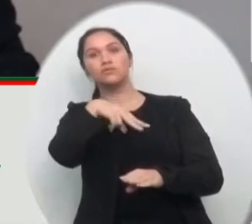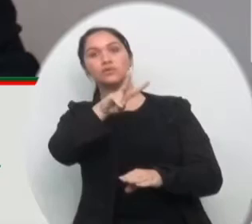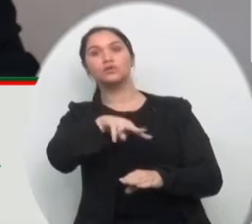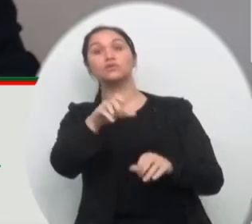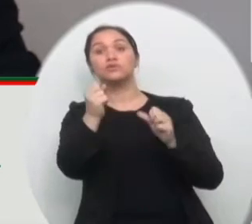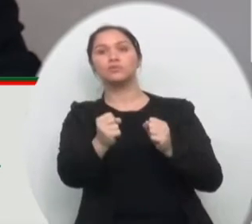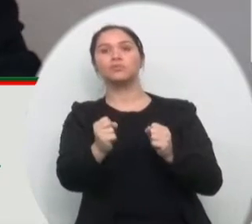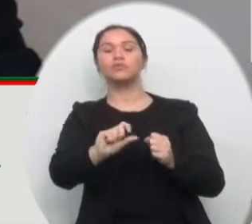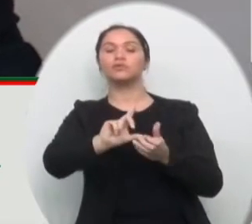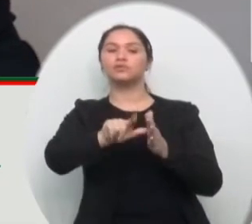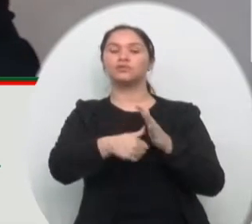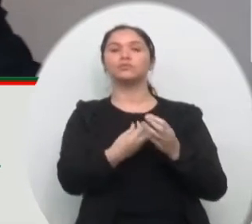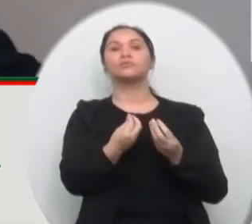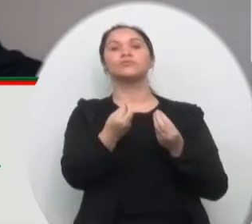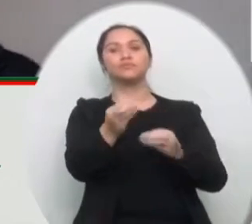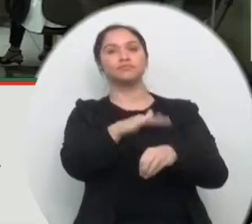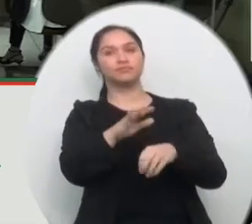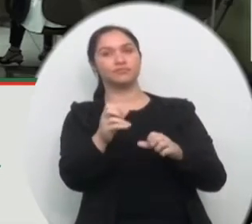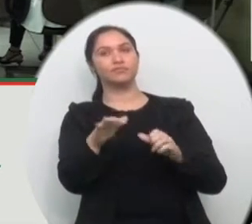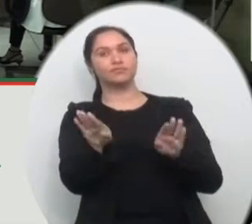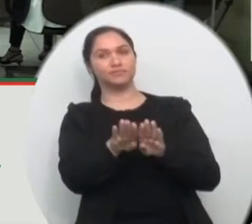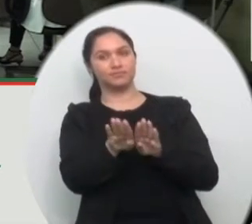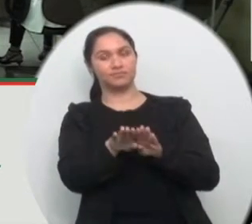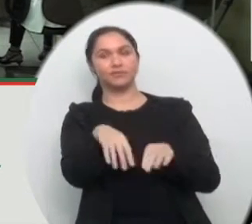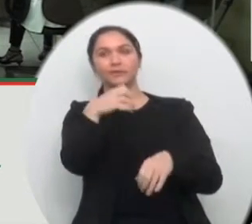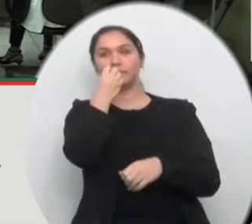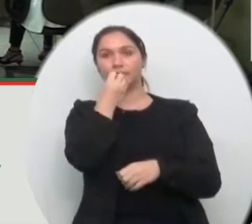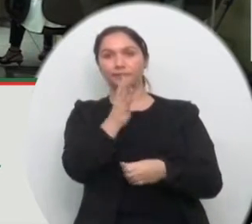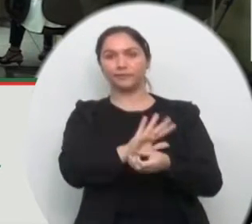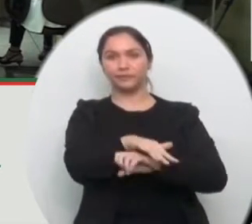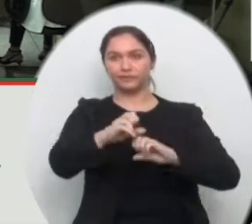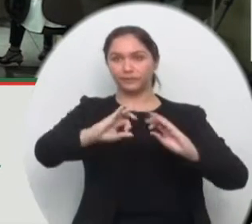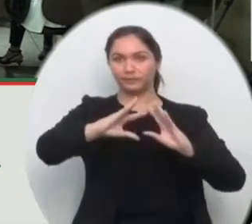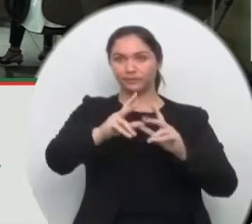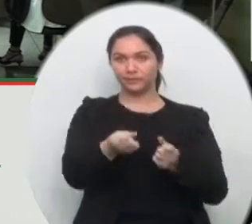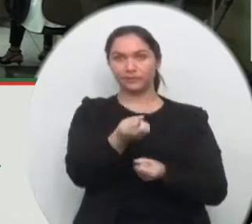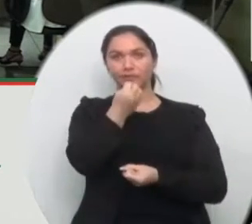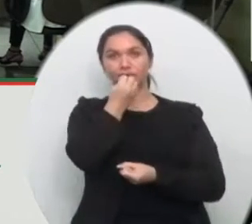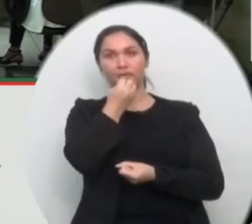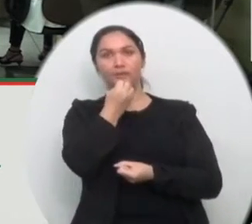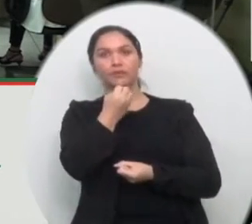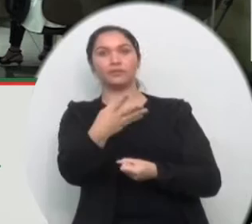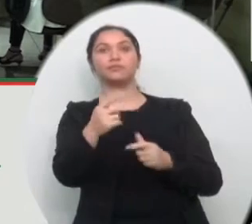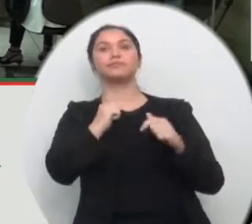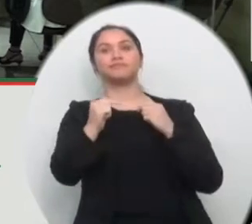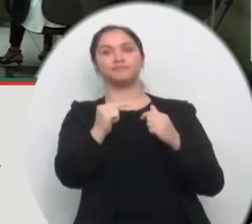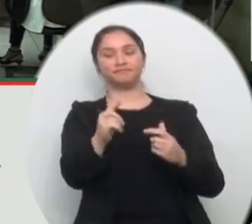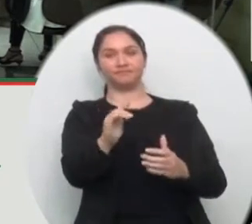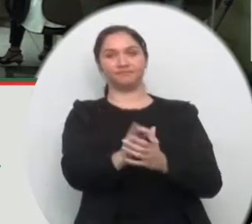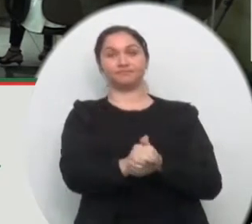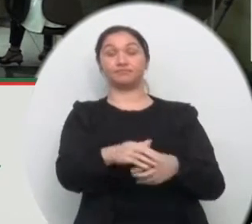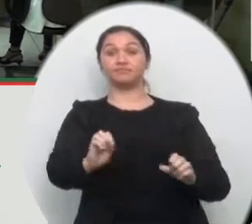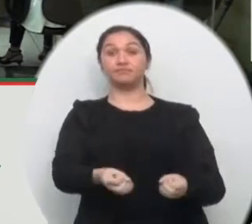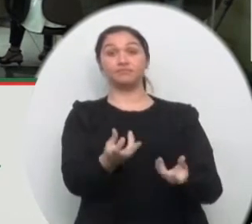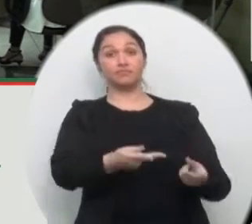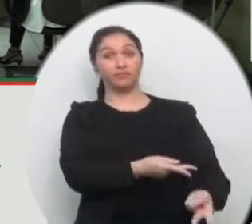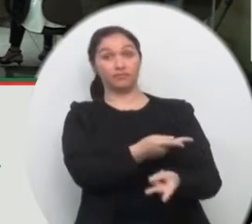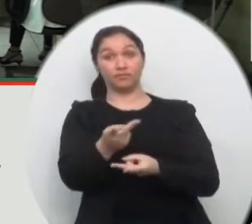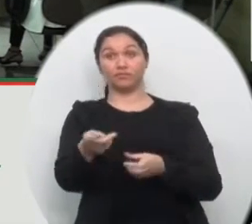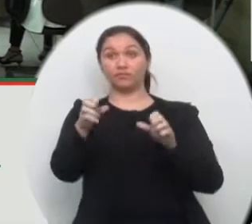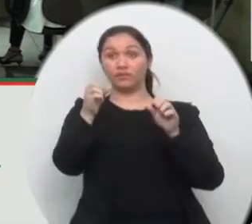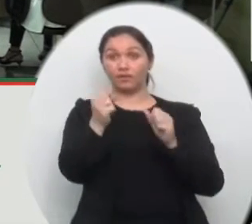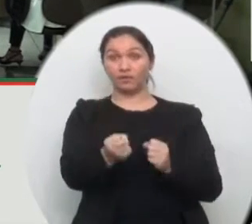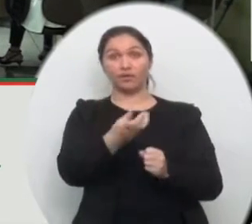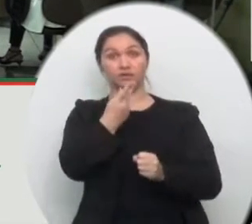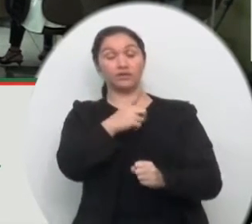e esperamos ter uma boa audiência. Então passo a palavra aos nossos convidados. Estejam à vontade, vocês têm 33